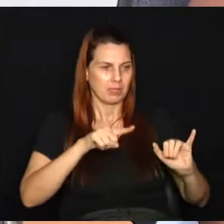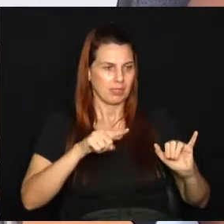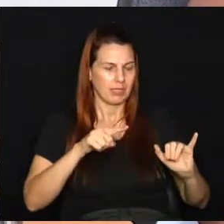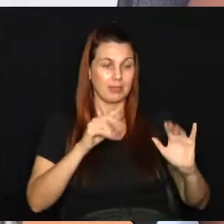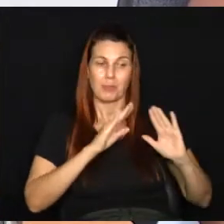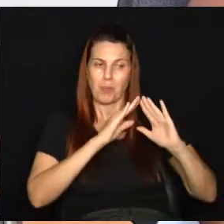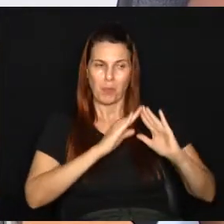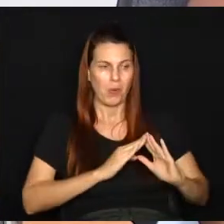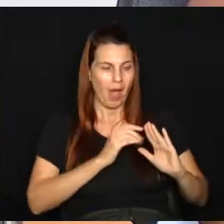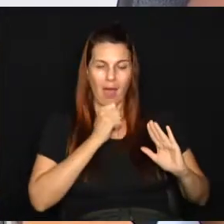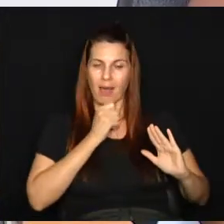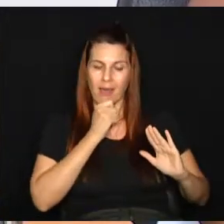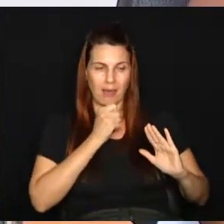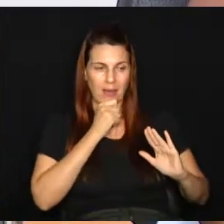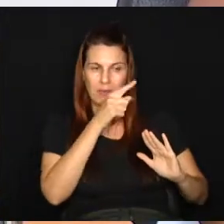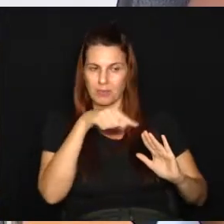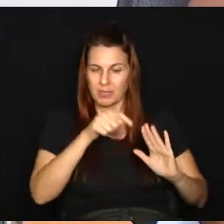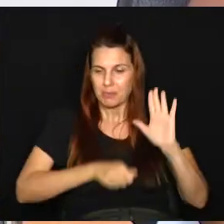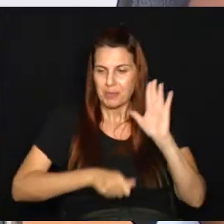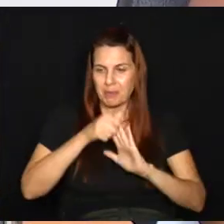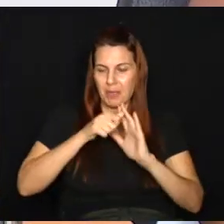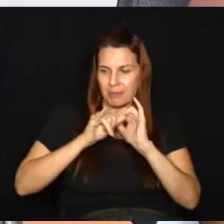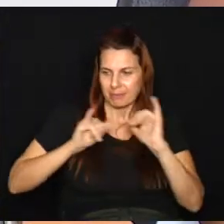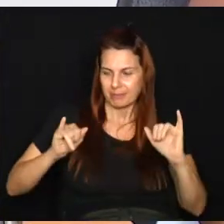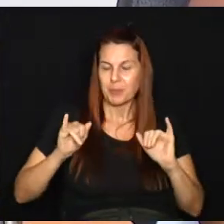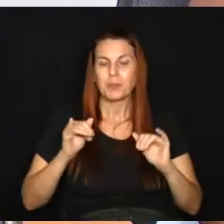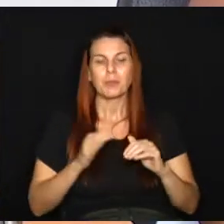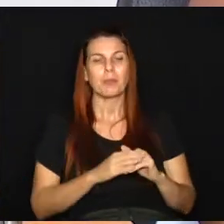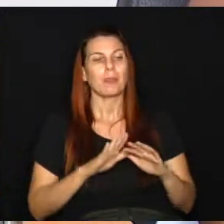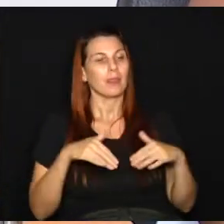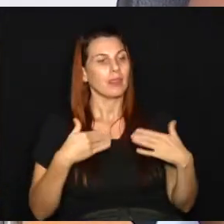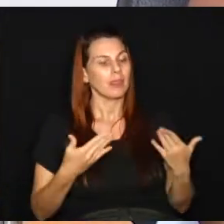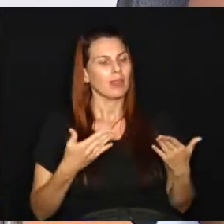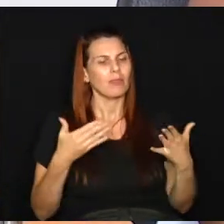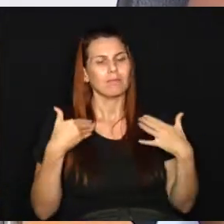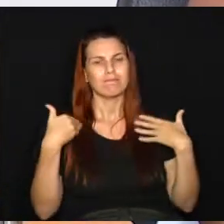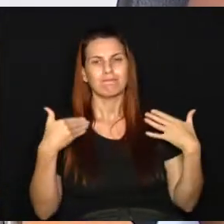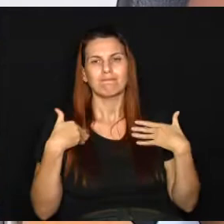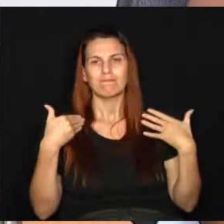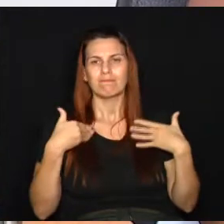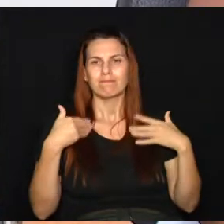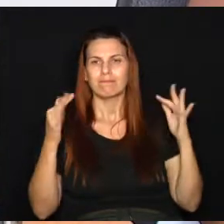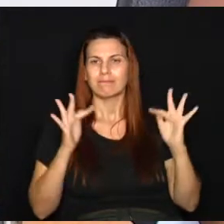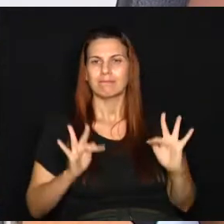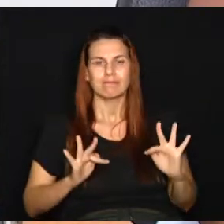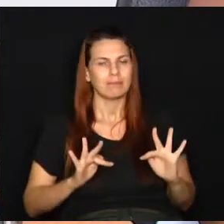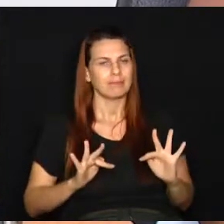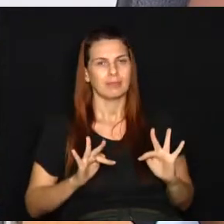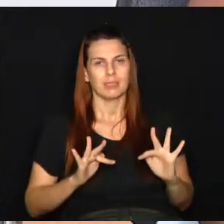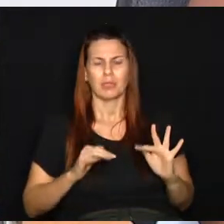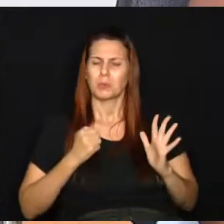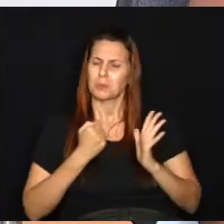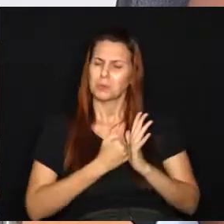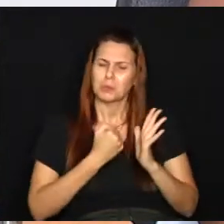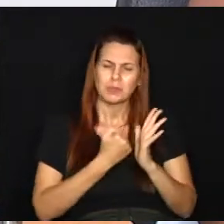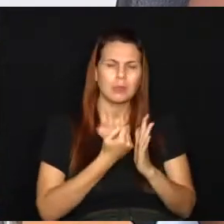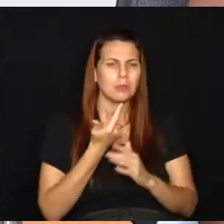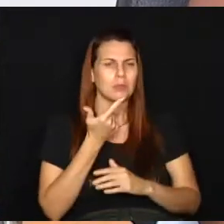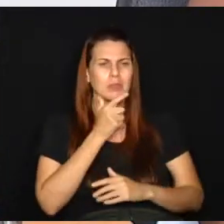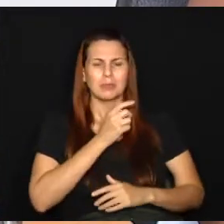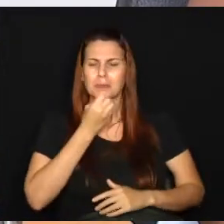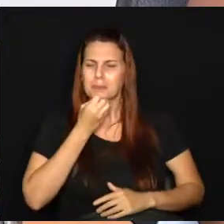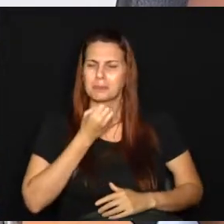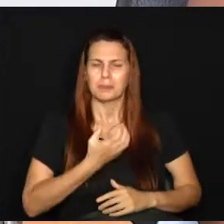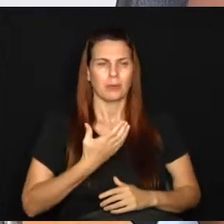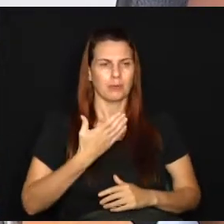viu? Vocês estão sabendo. Aí a gente está muito contente, porque tudo que a gente fez valeu a pena. A